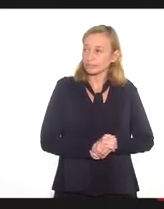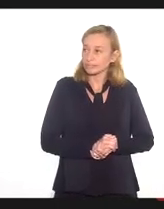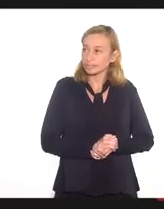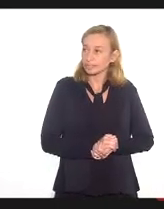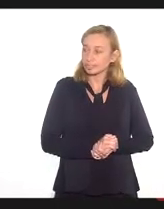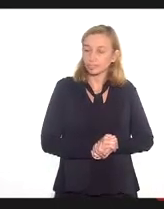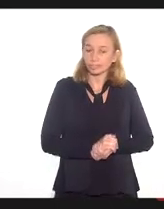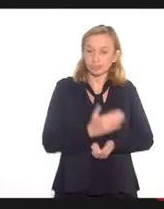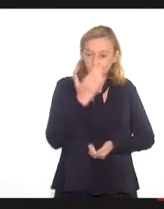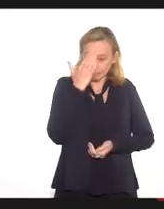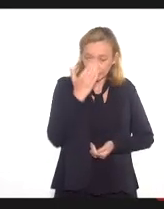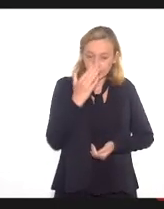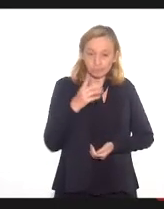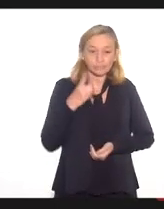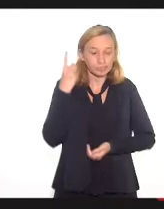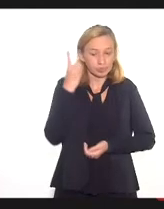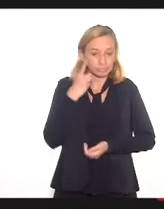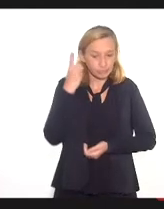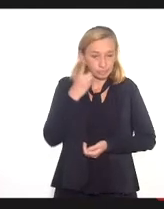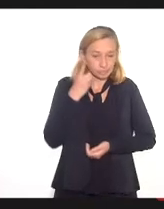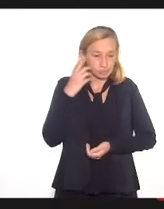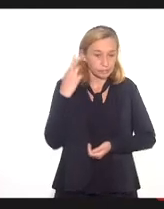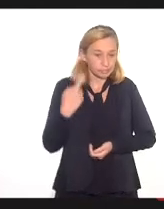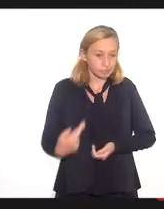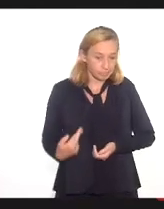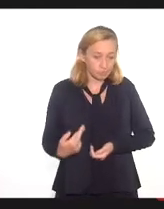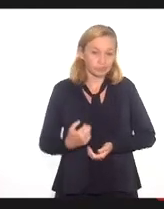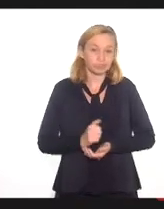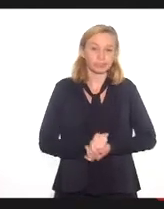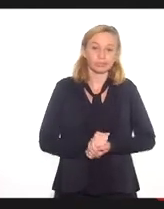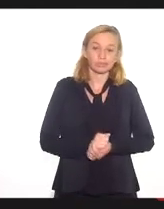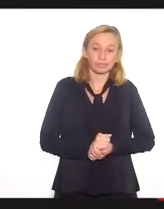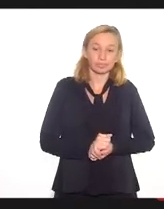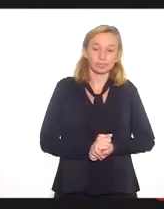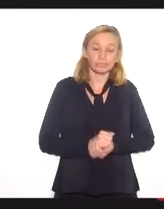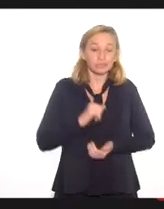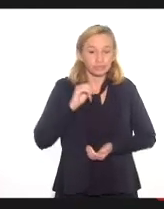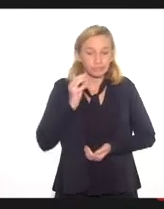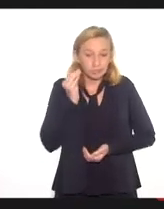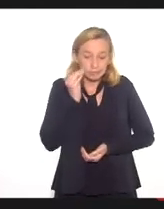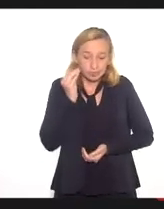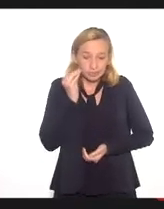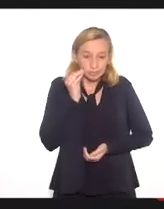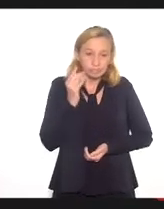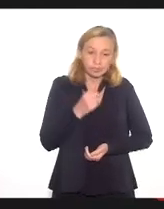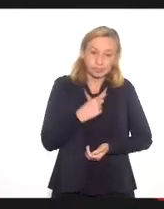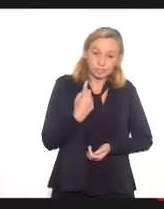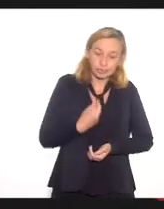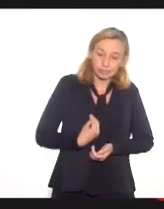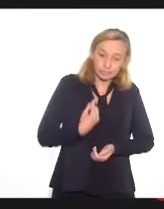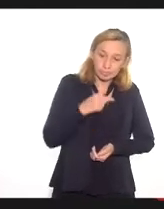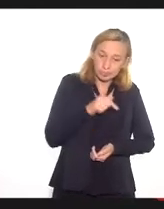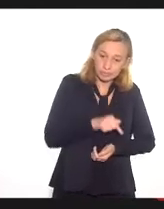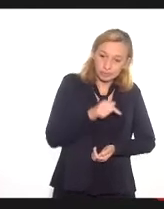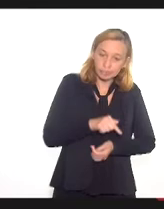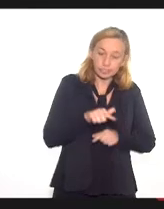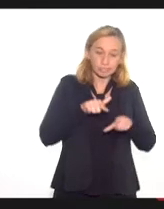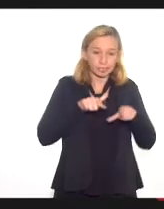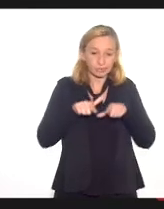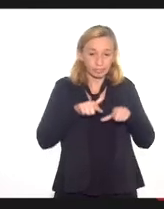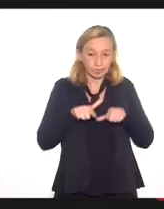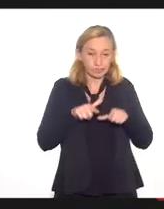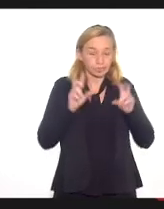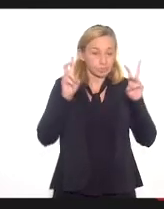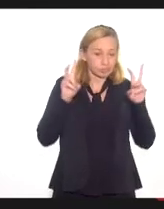agradecer a deputada Renata a oportunidade de a gente estar aqui trabalhando sobre